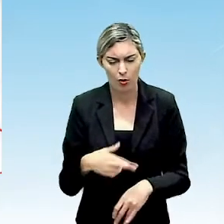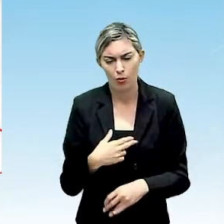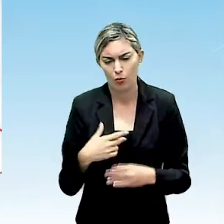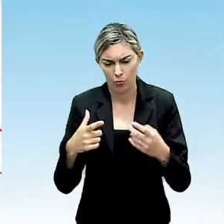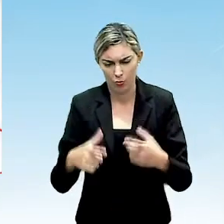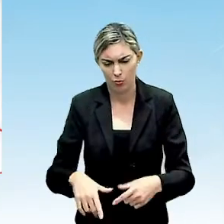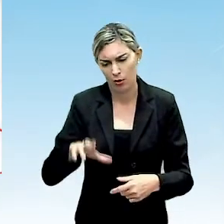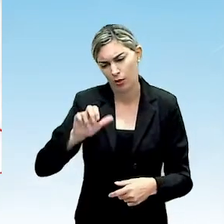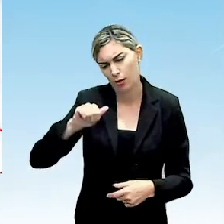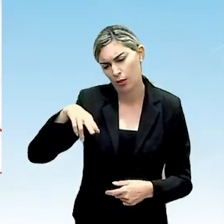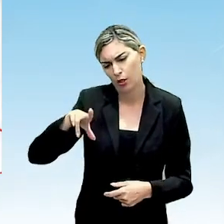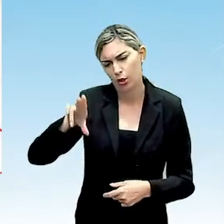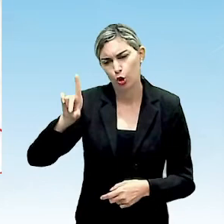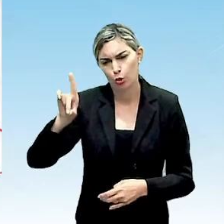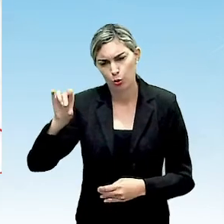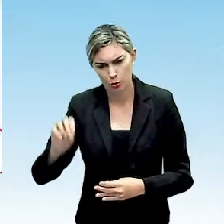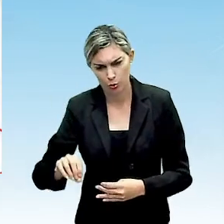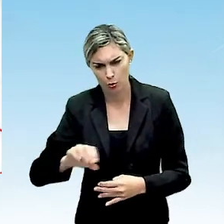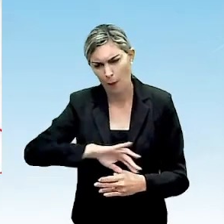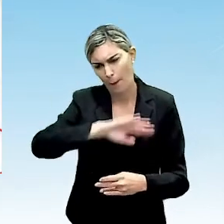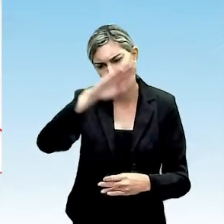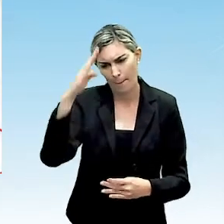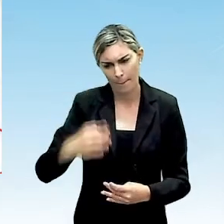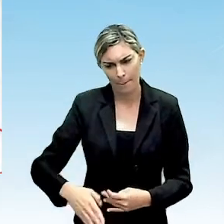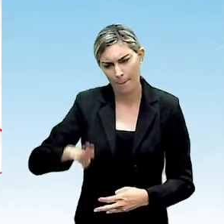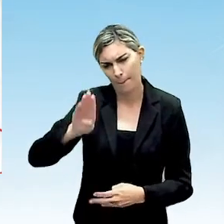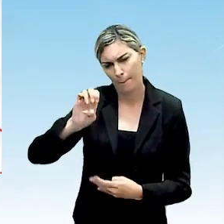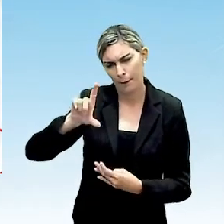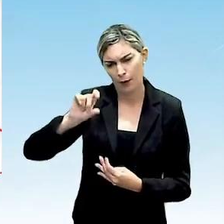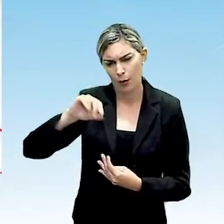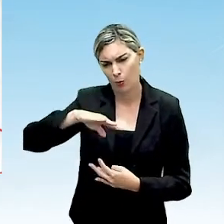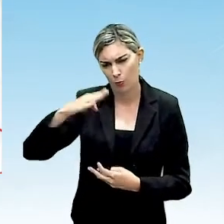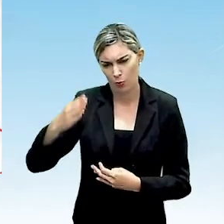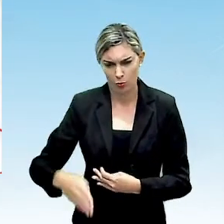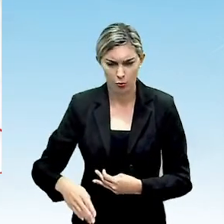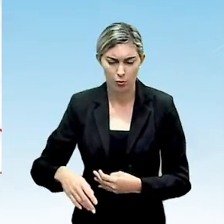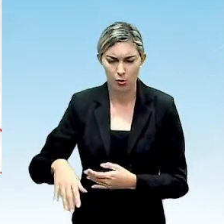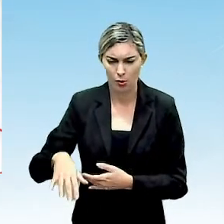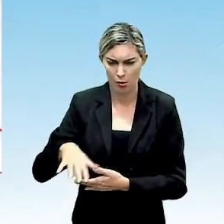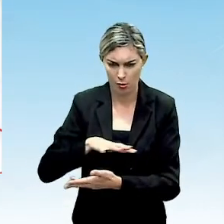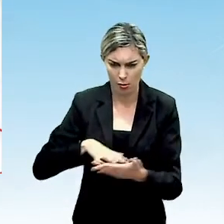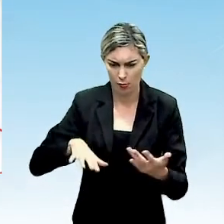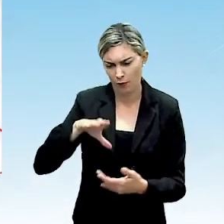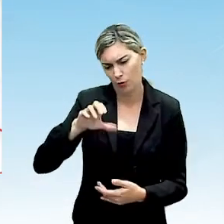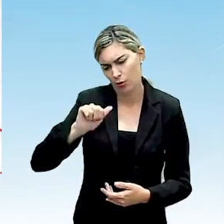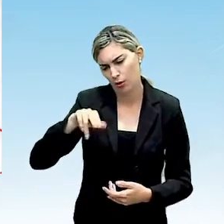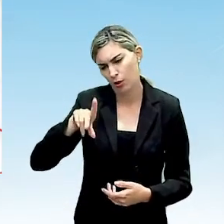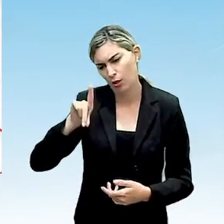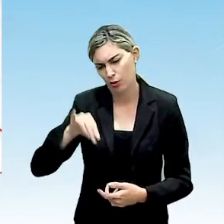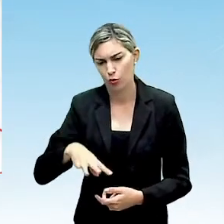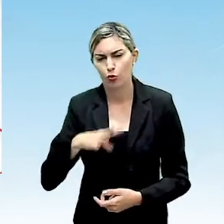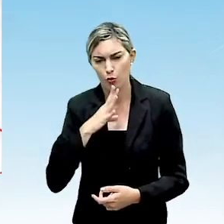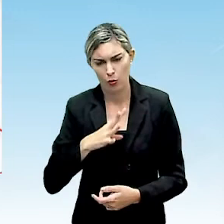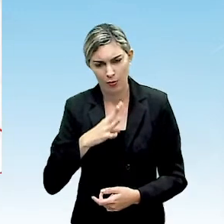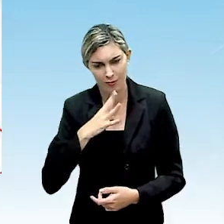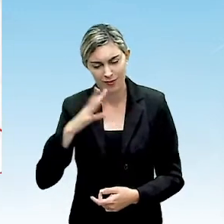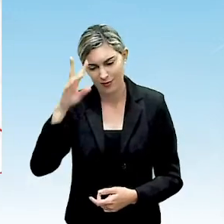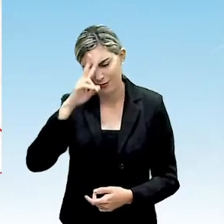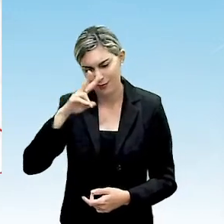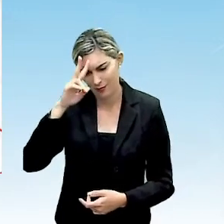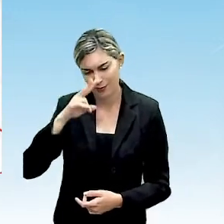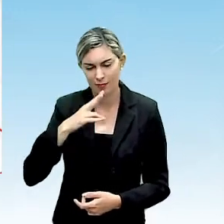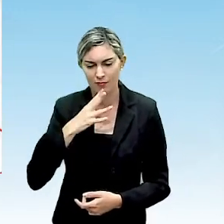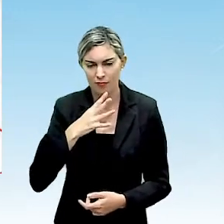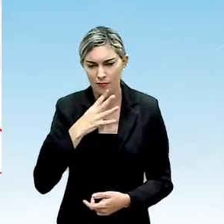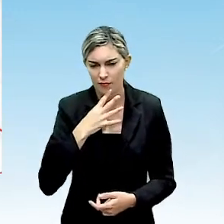chamada de Canudo de Pito, né, lá no Belo Monte, por isso Revolta do Canudo, certo? Será muito conhecida na nossa história. Beleza?